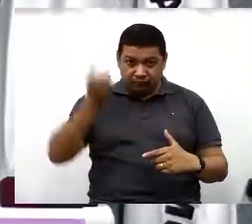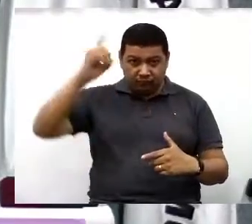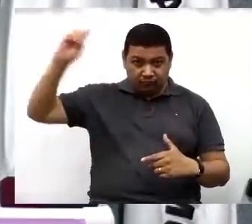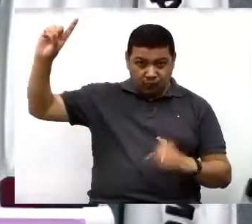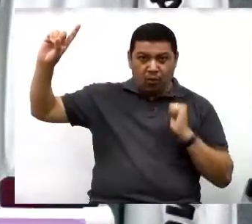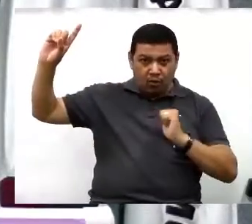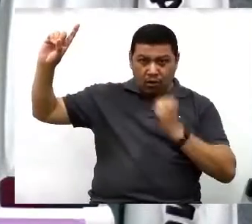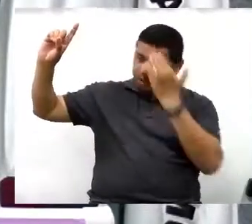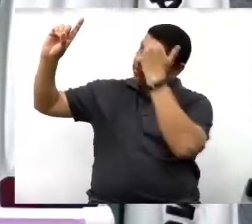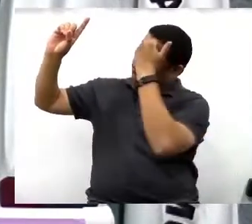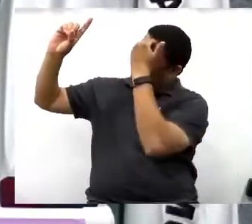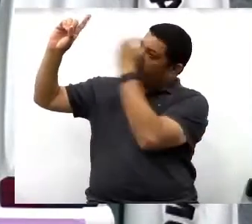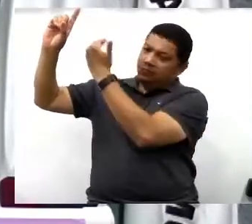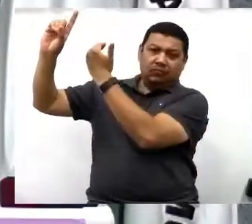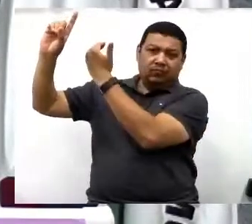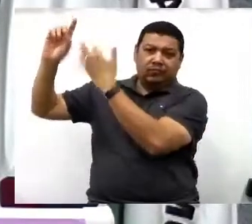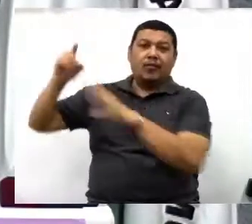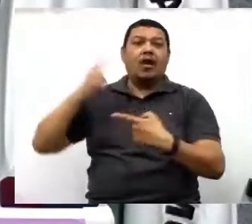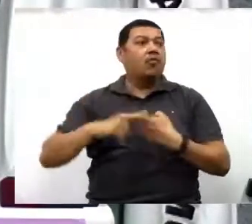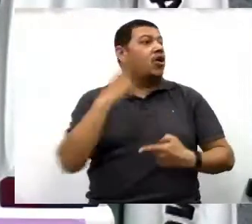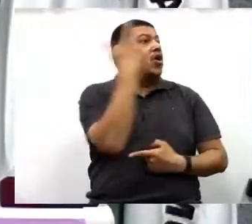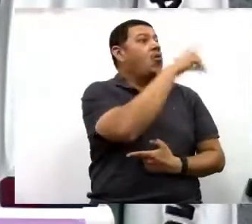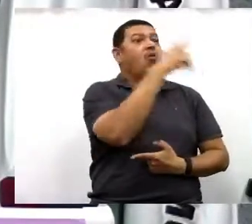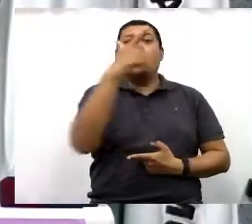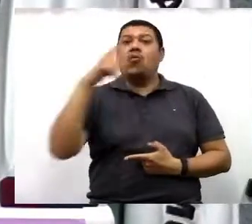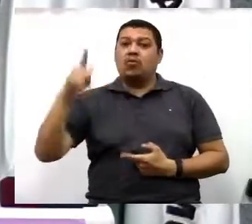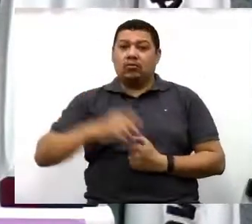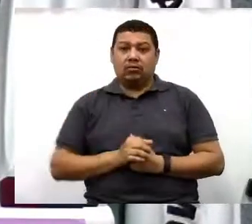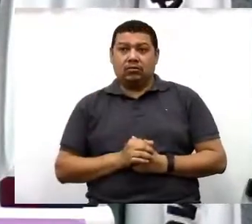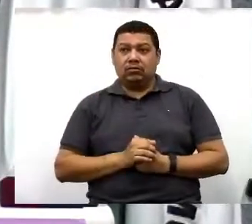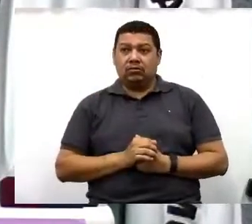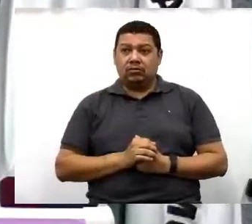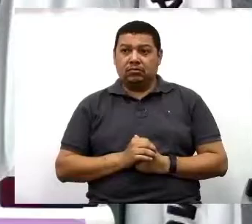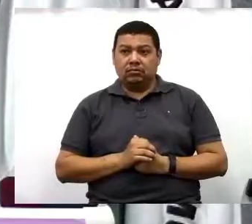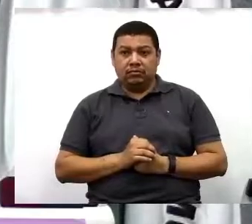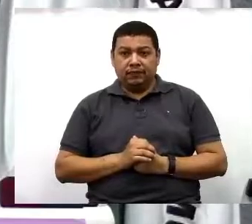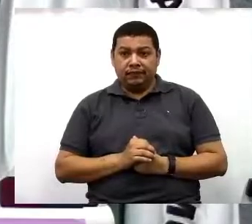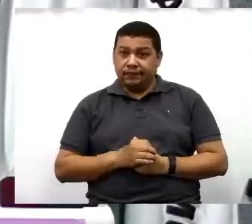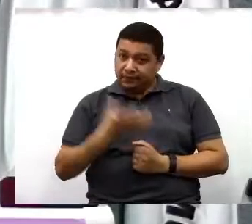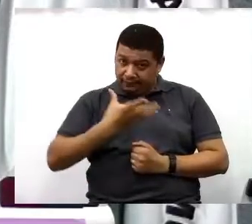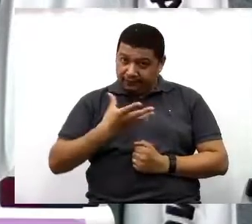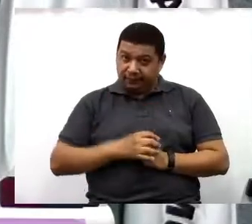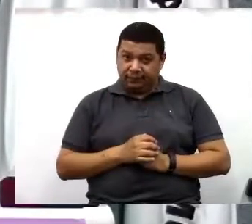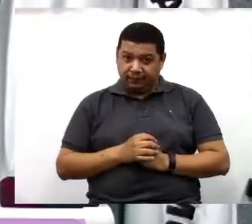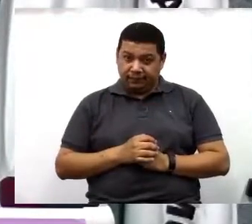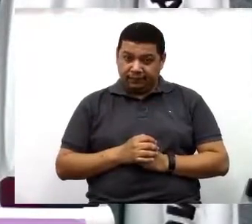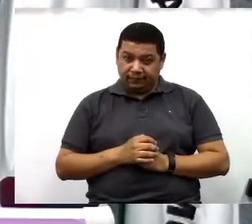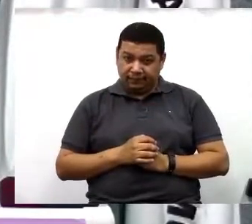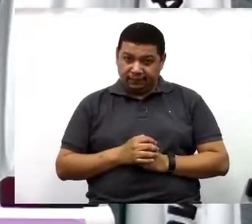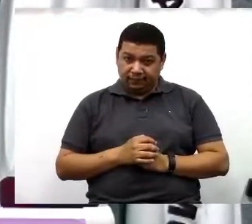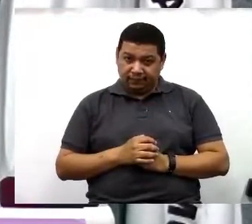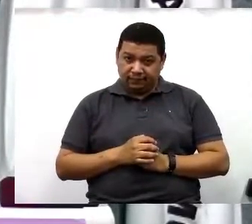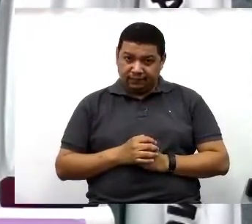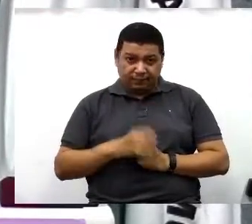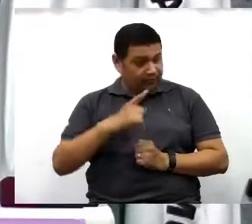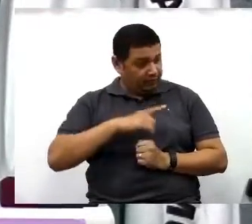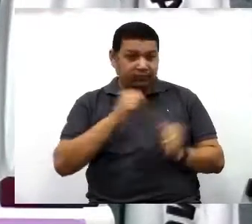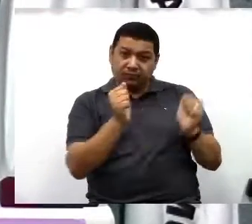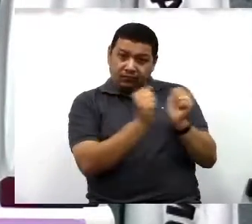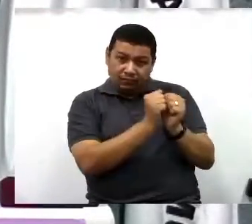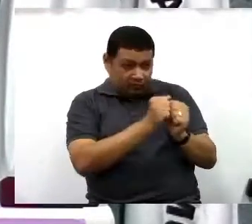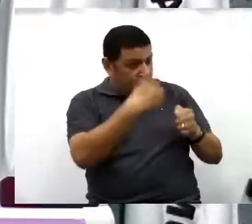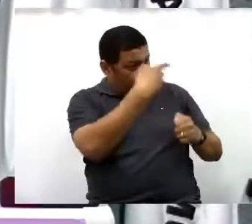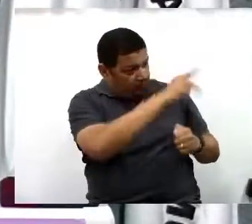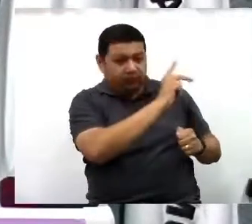Deus. Porque muitas pessoas hoje queria estar onde você